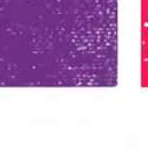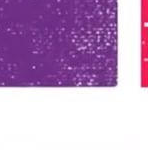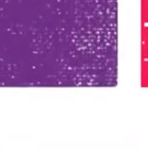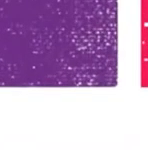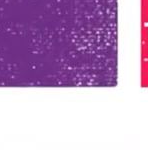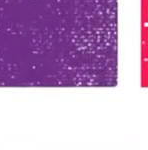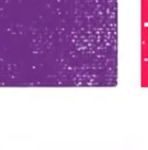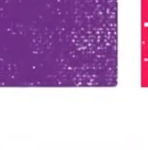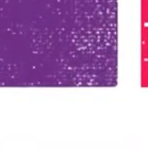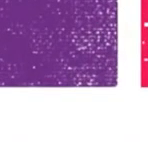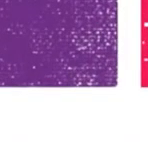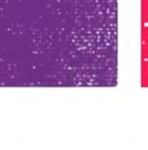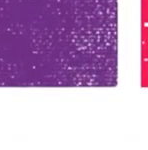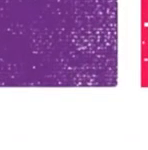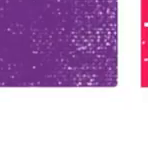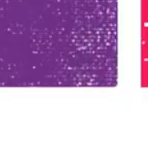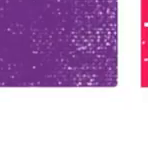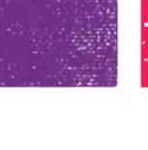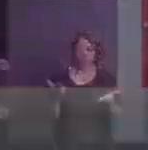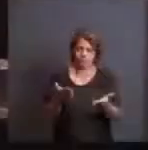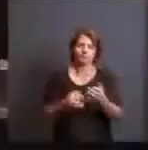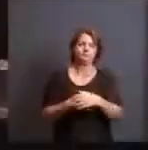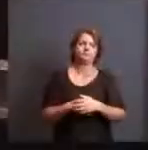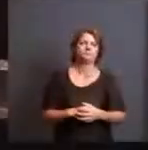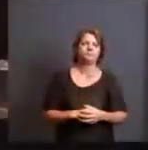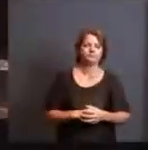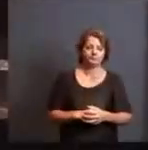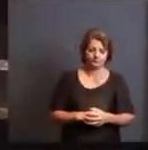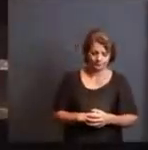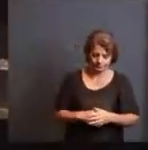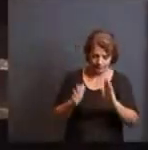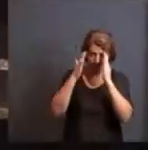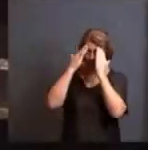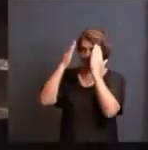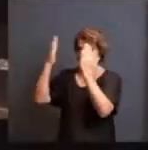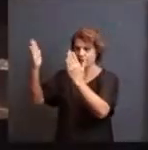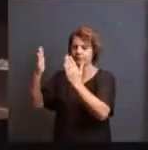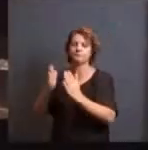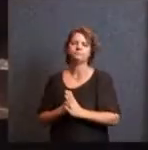letivo ser bem, bem produtivo. Obrigada.